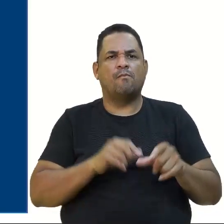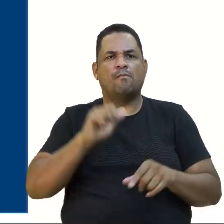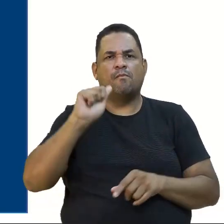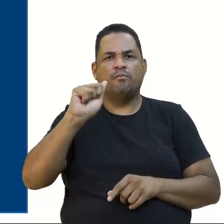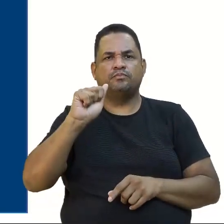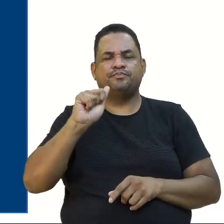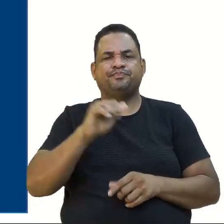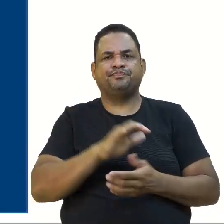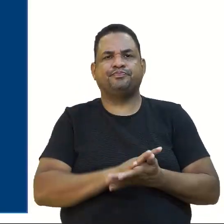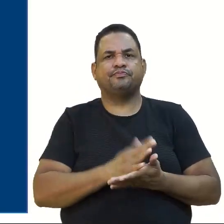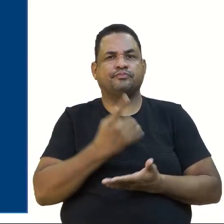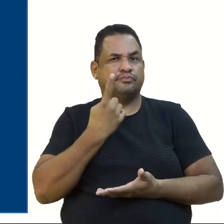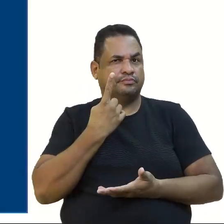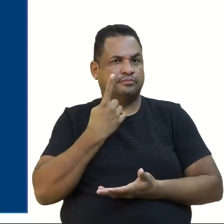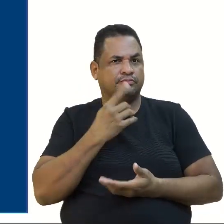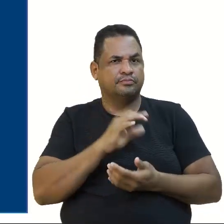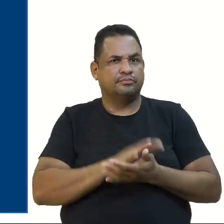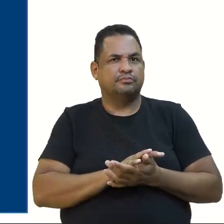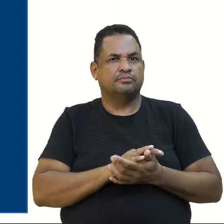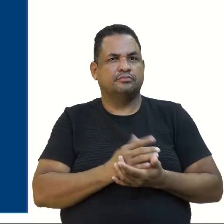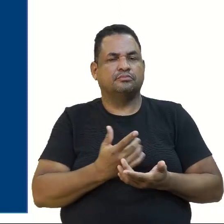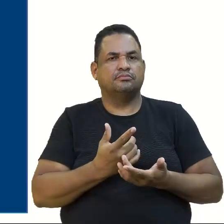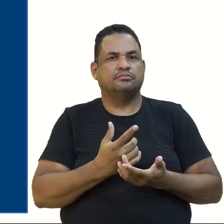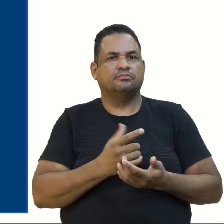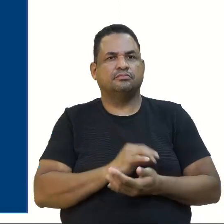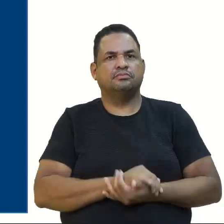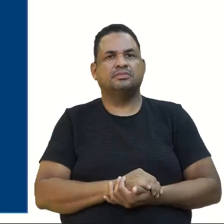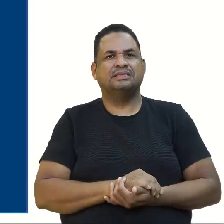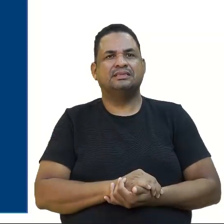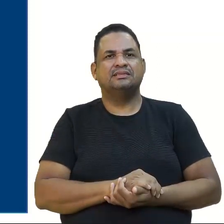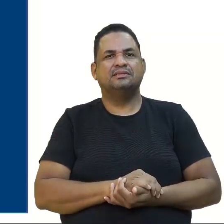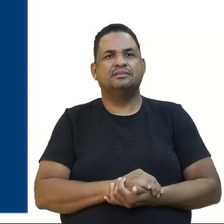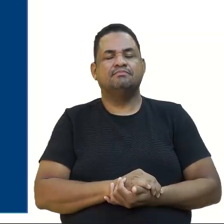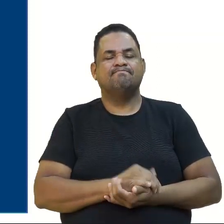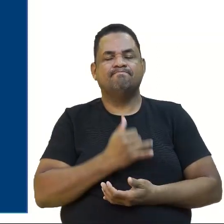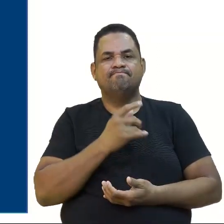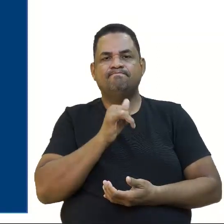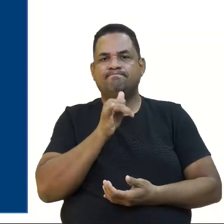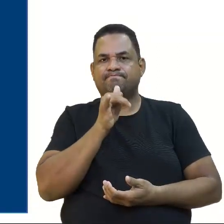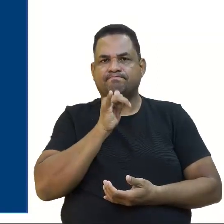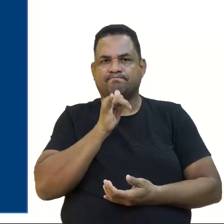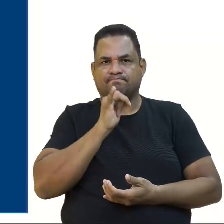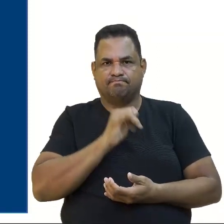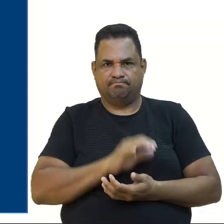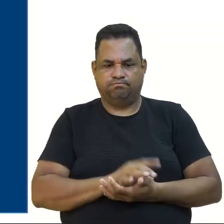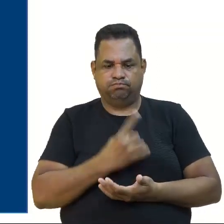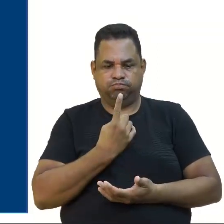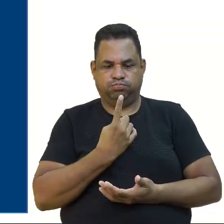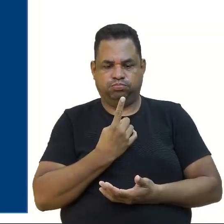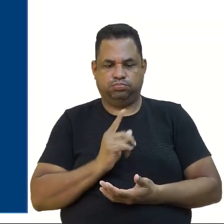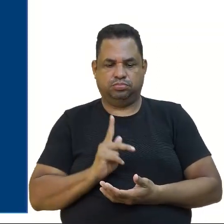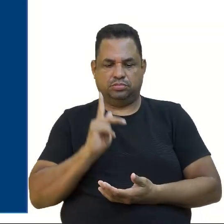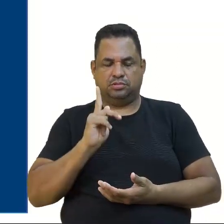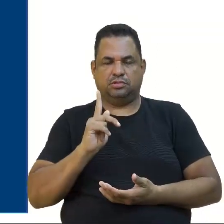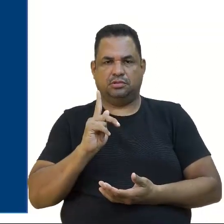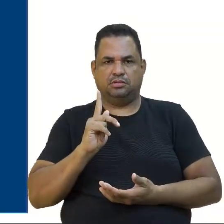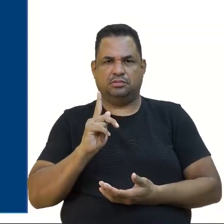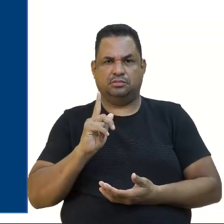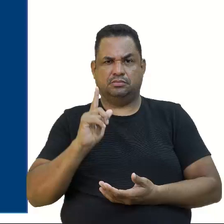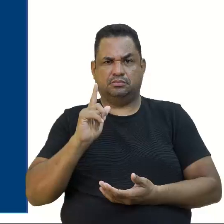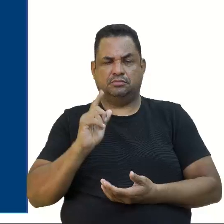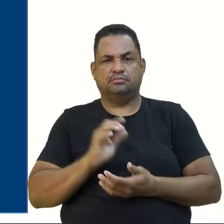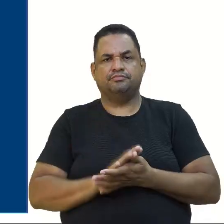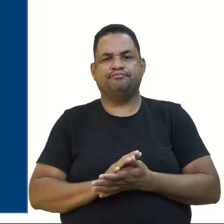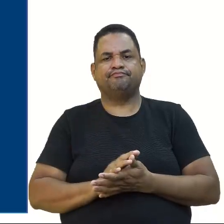A. Vou sempre multiplicar, né, professor Maurício? Isso. Por exemplo, se for 1 quilo de carne, R$16. vezes 1,